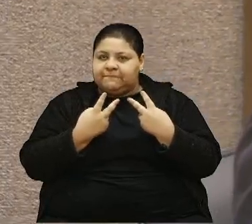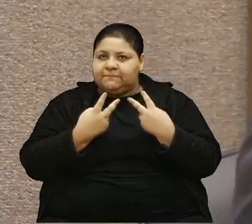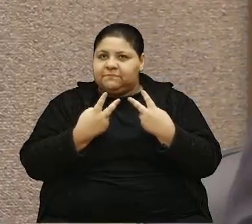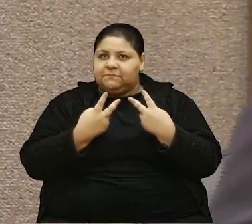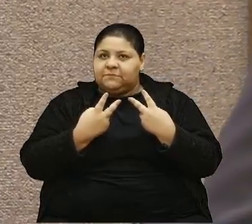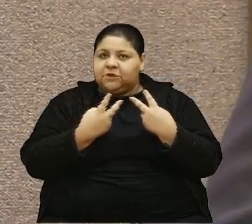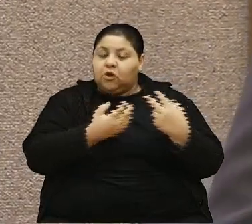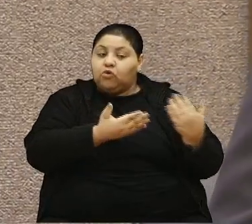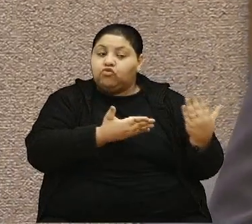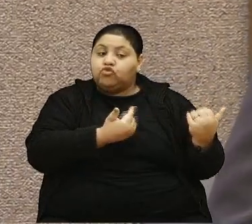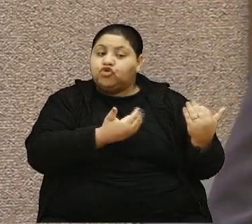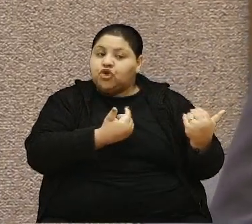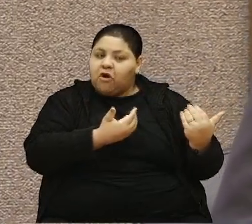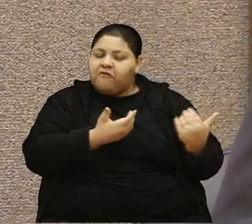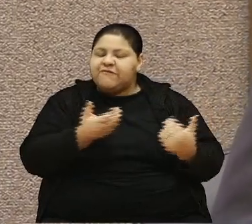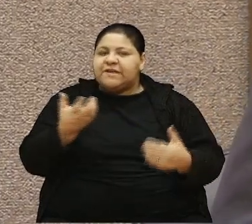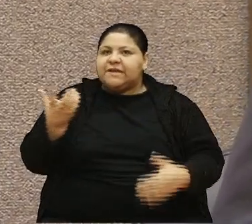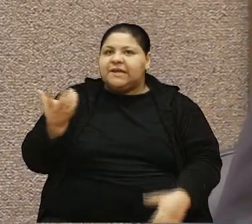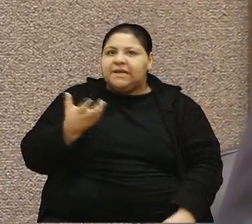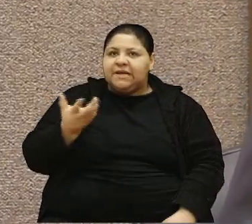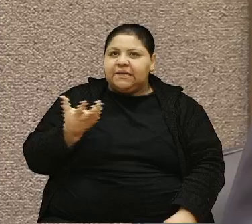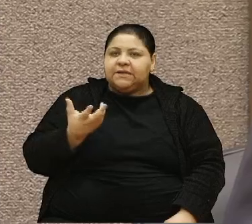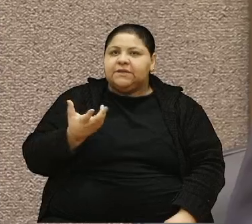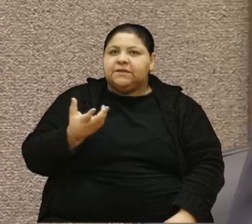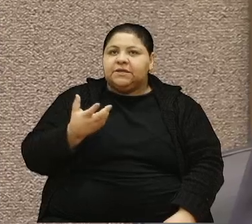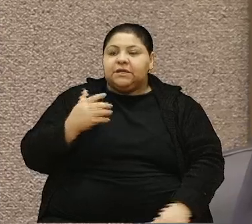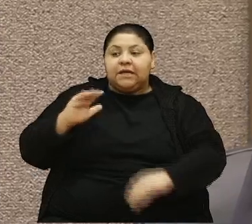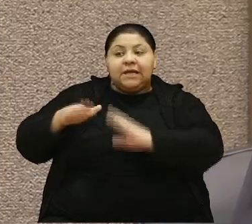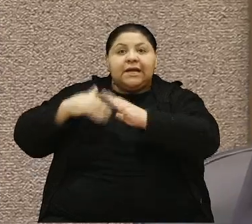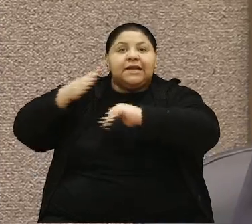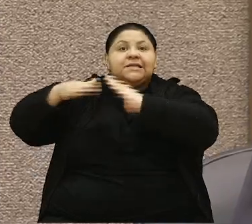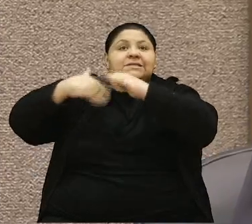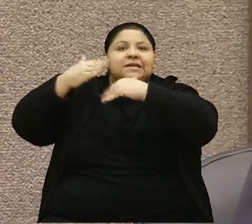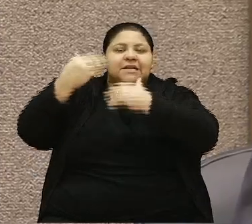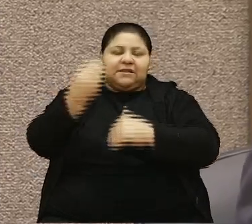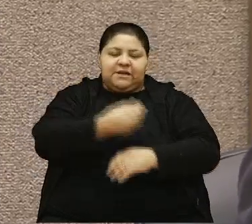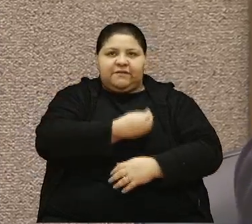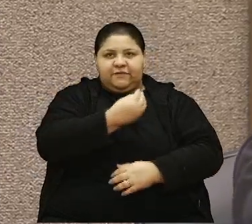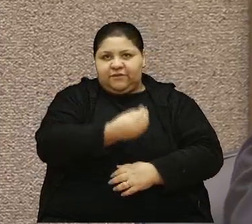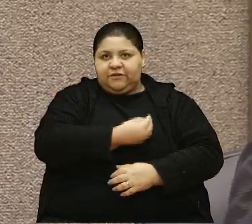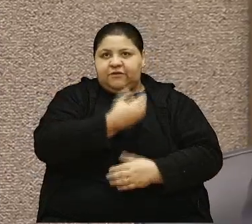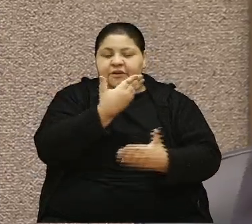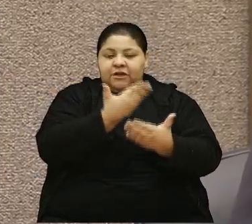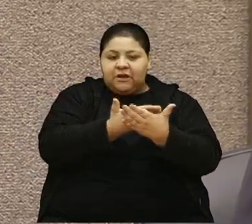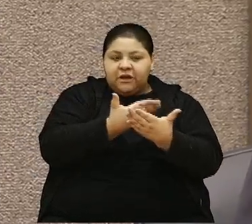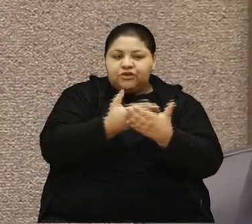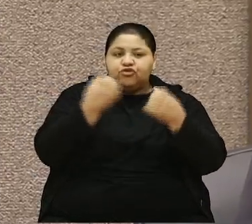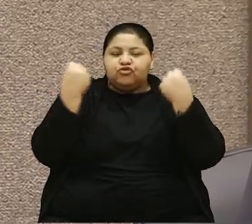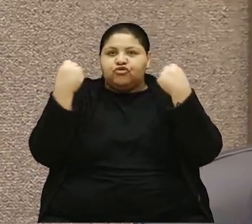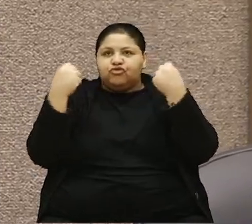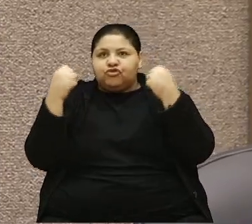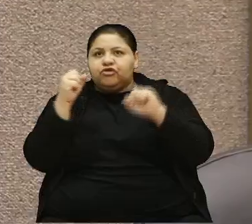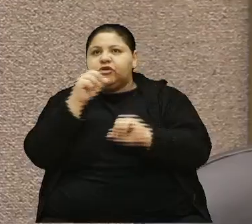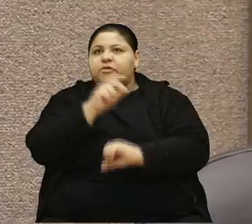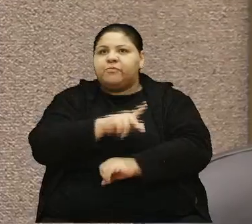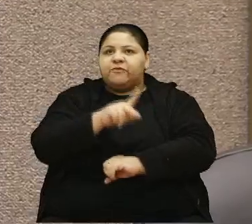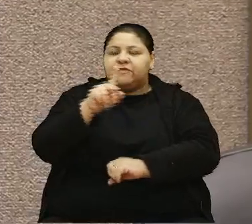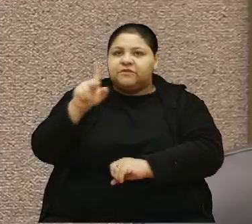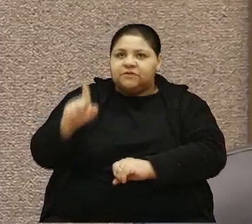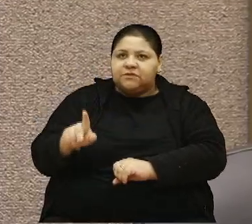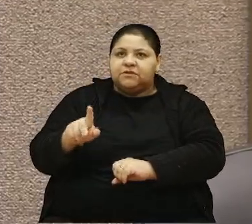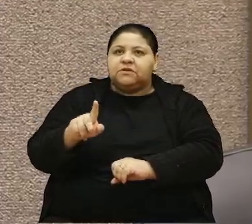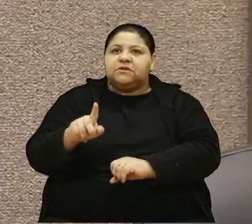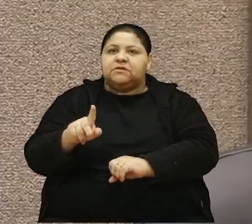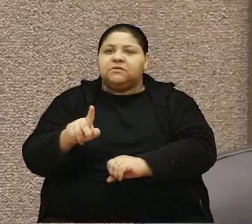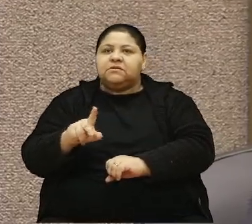um jovem que queria crescer muito na vida, então estudou educação física, é professor,